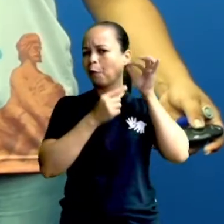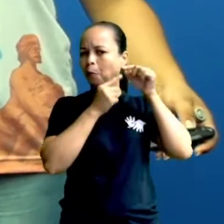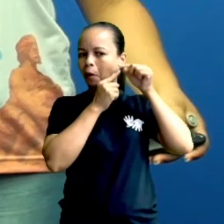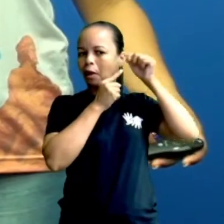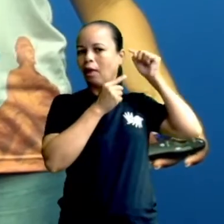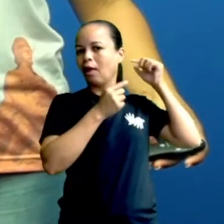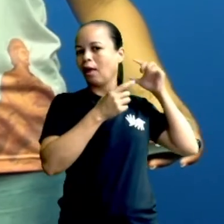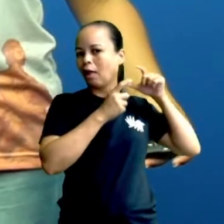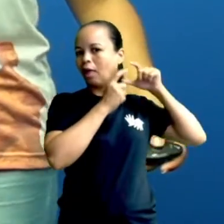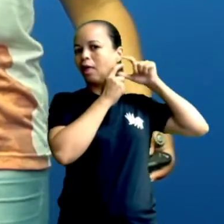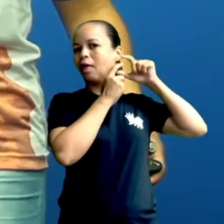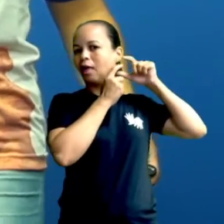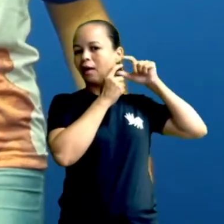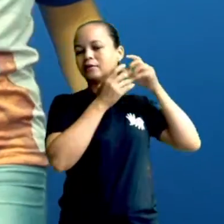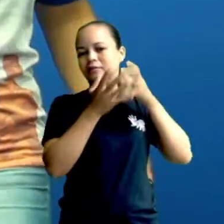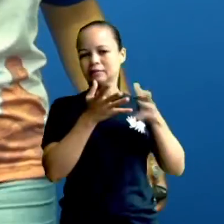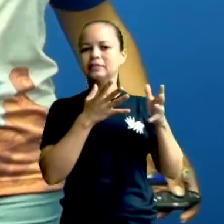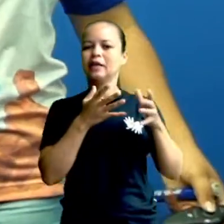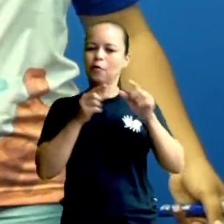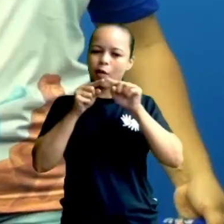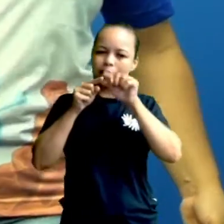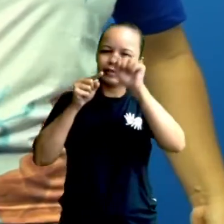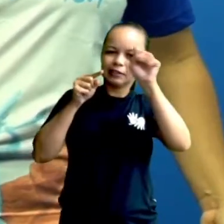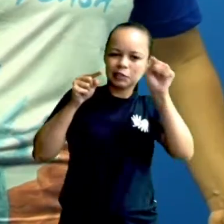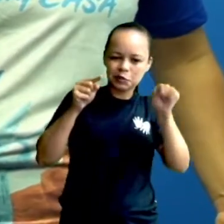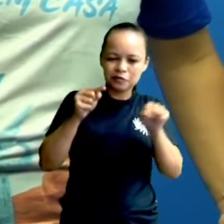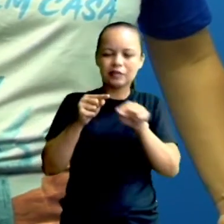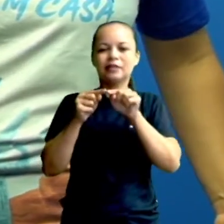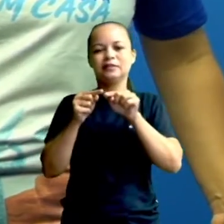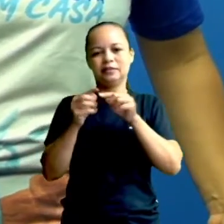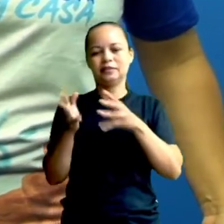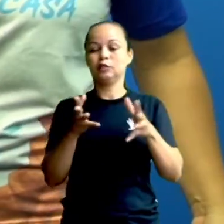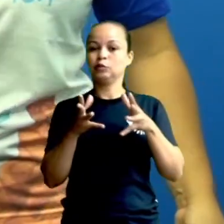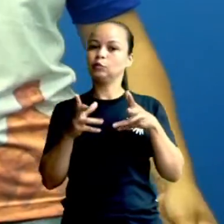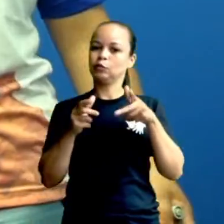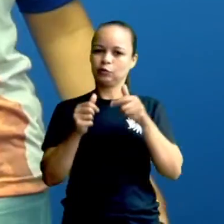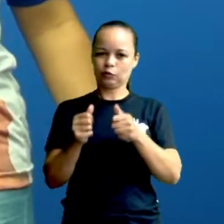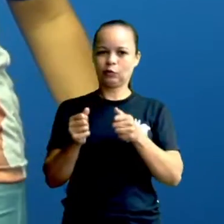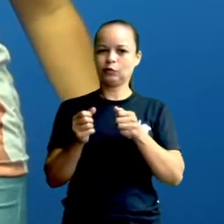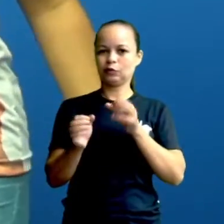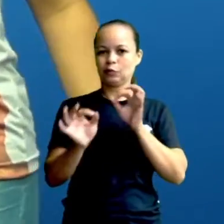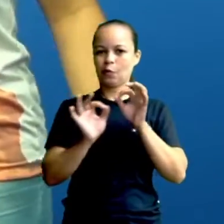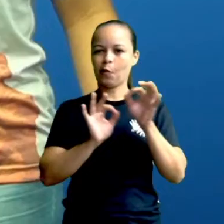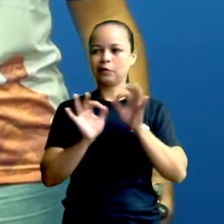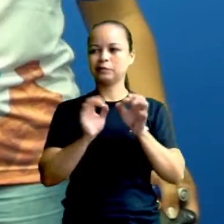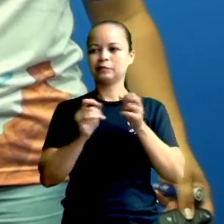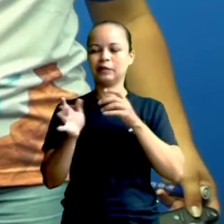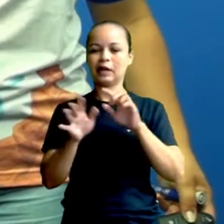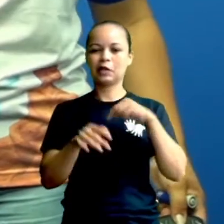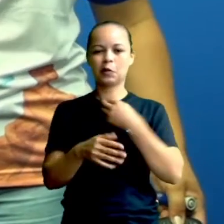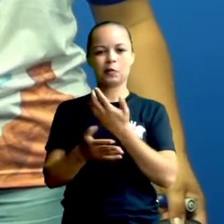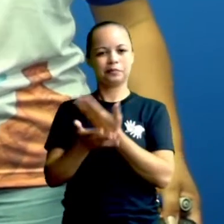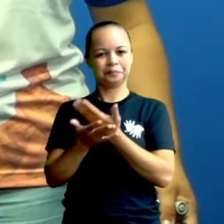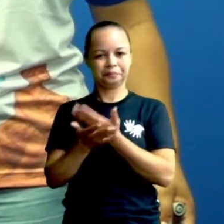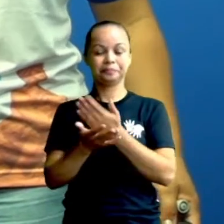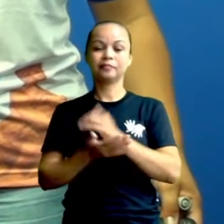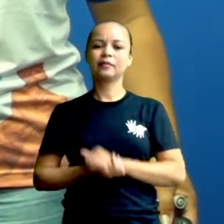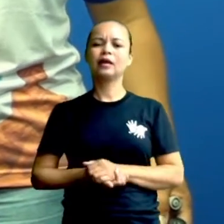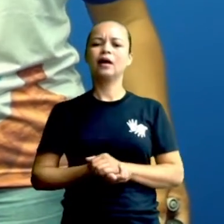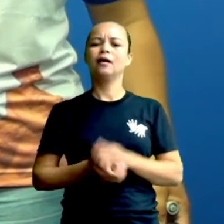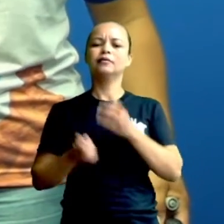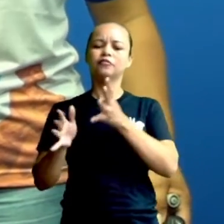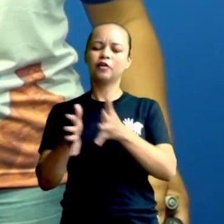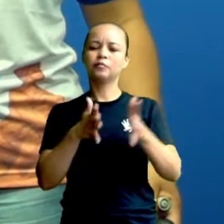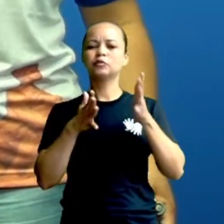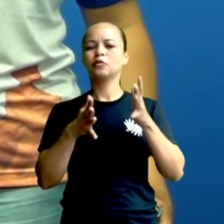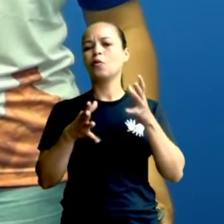uma circunferência, tá certo? Então, tudo a ver, olha com nossa aula. Então, vamos lá, vamos aprender